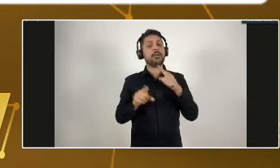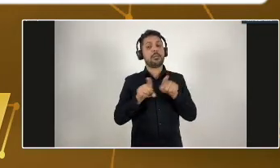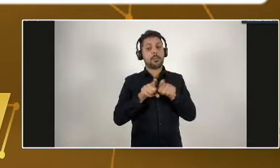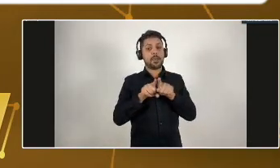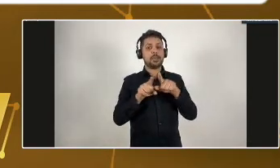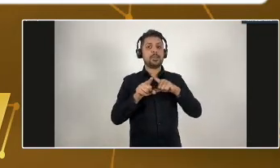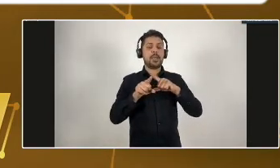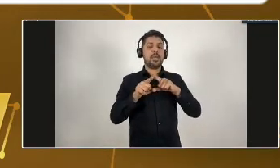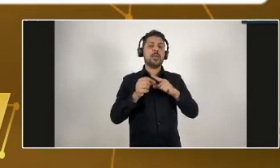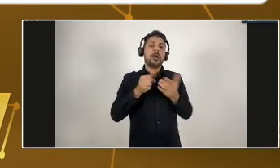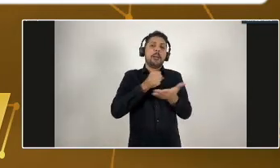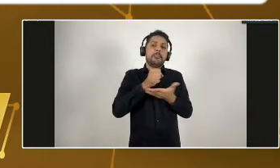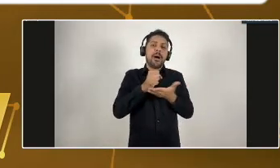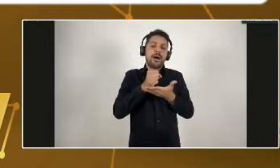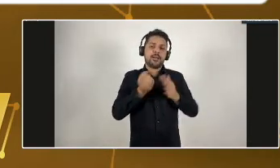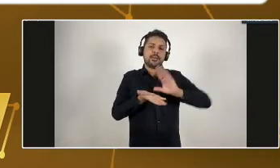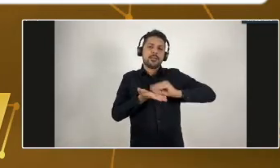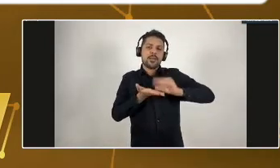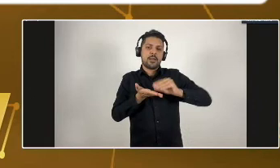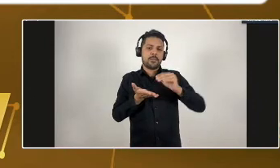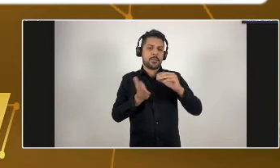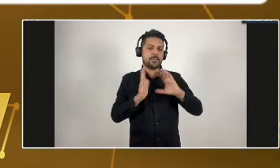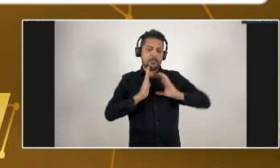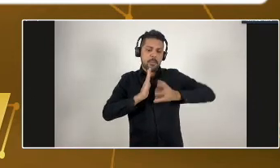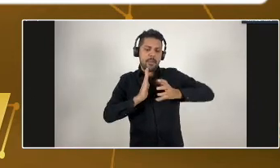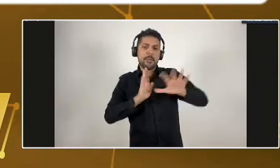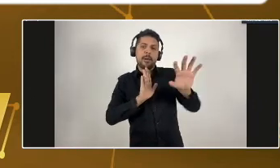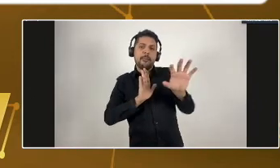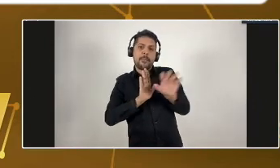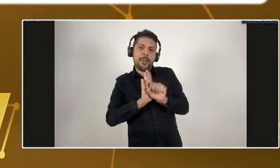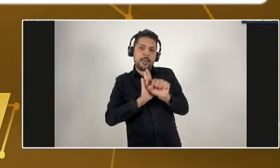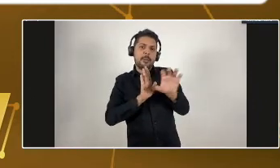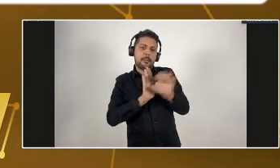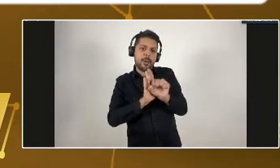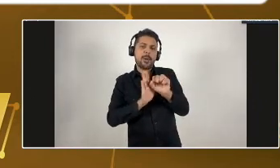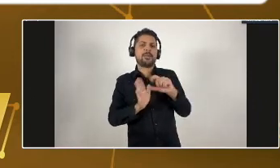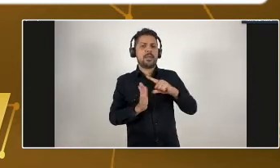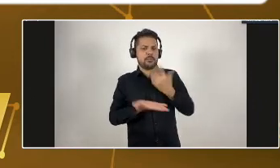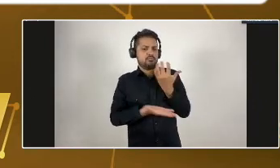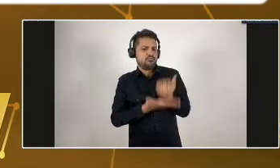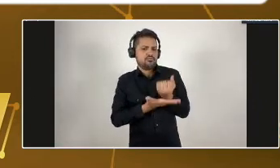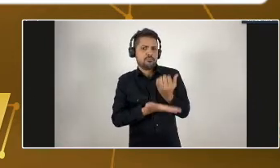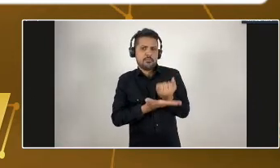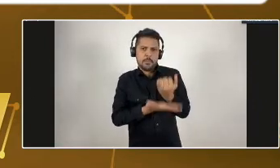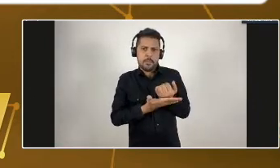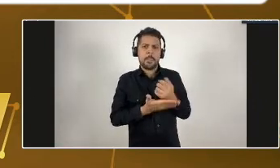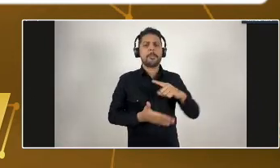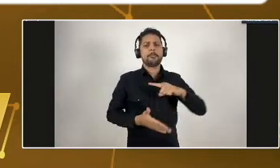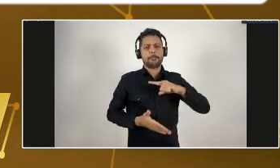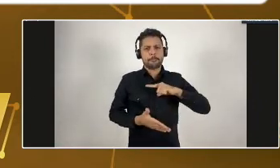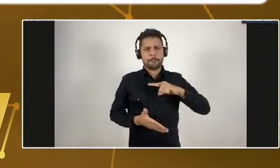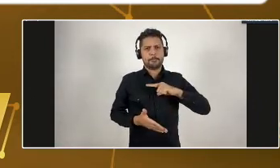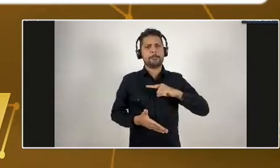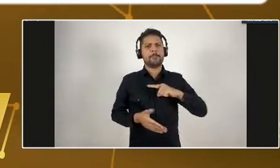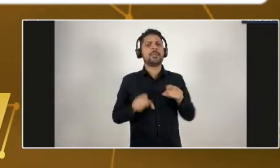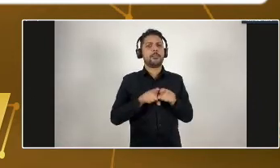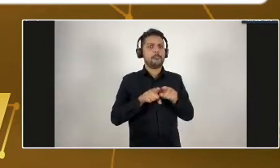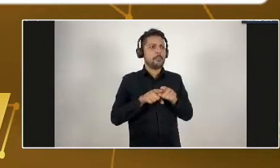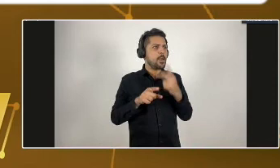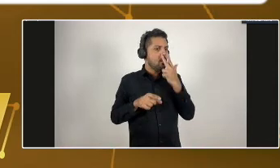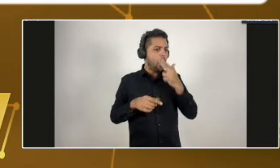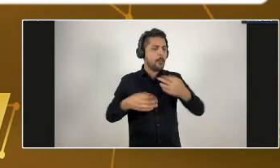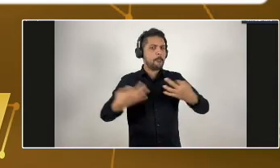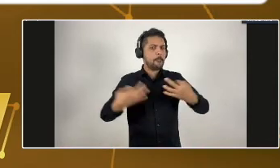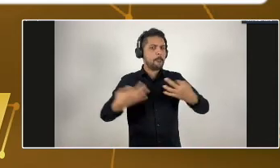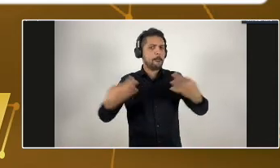que outras informações vão ser alimentadas no portal com precisão submétrica, inclusive com nuvens de